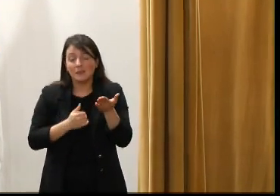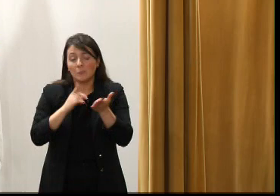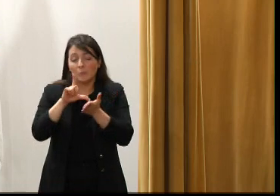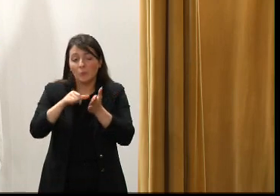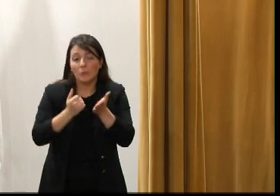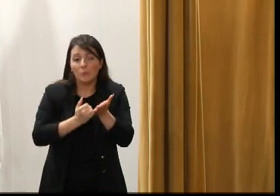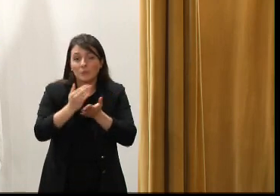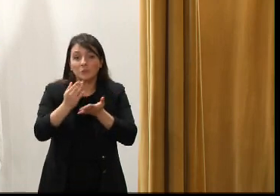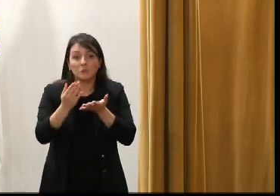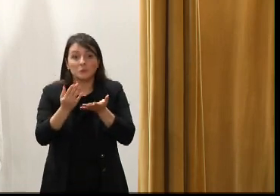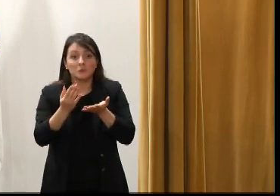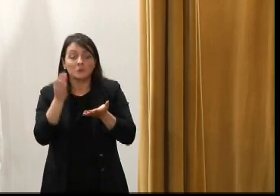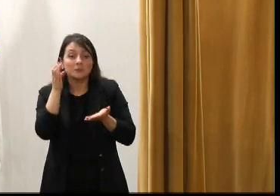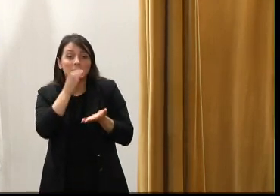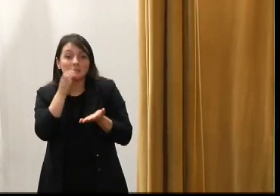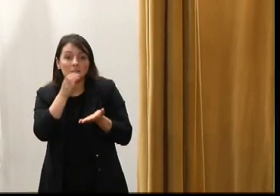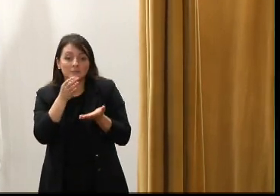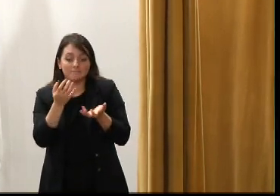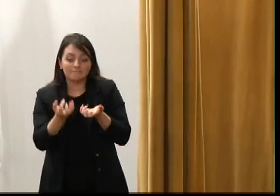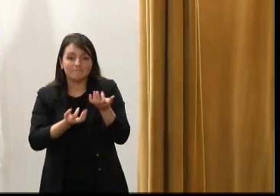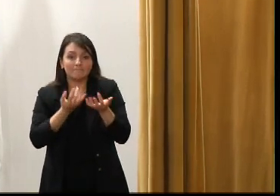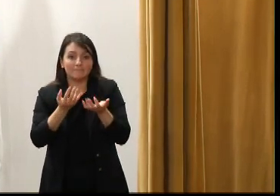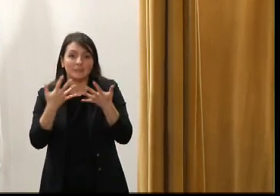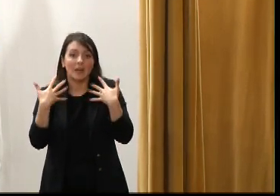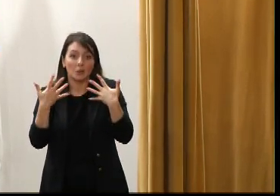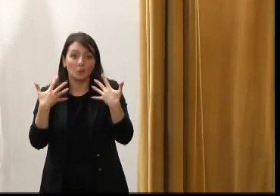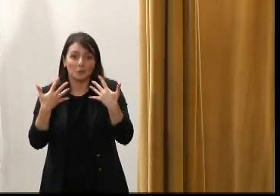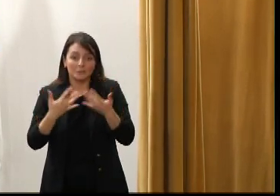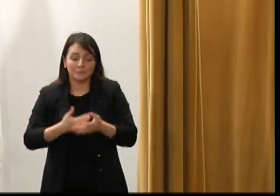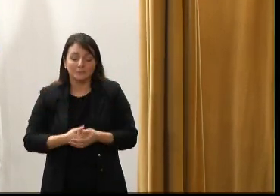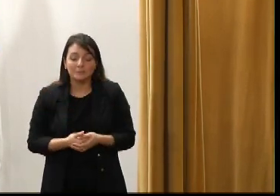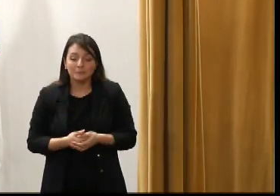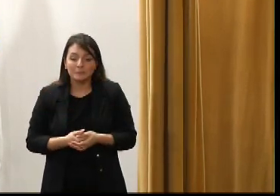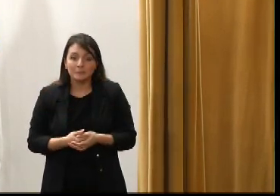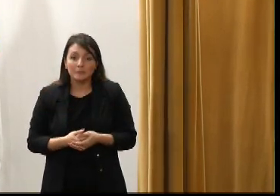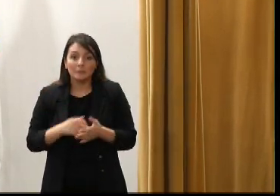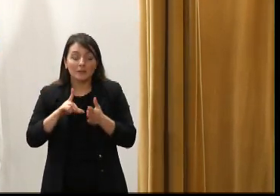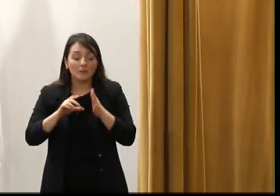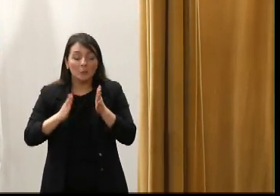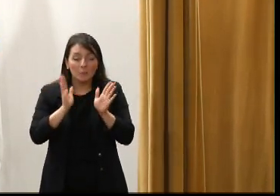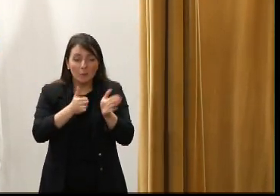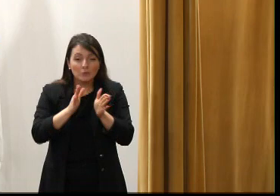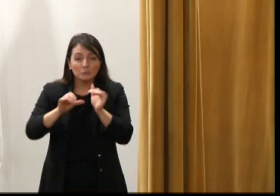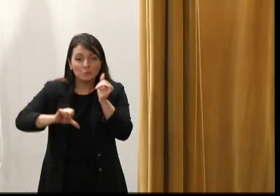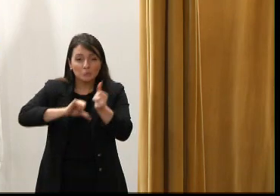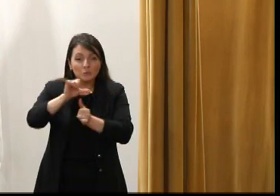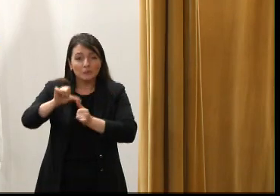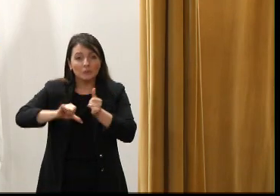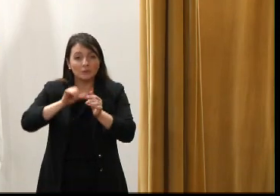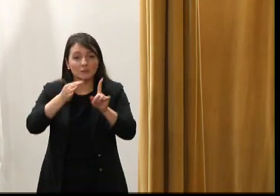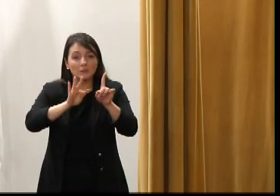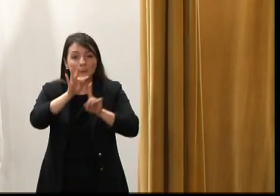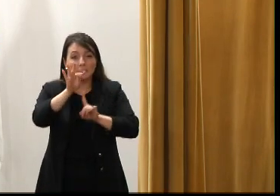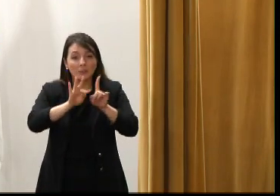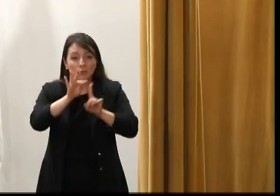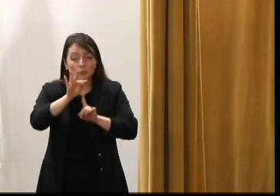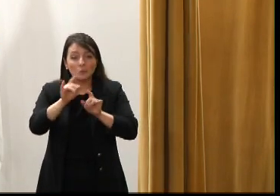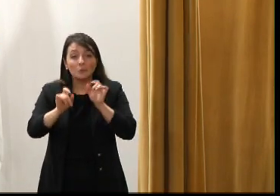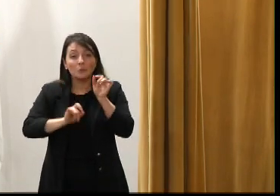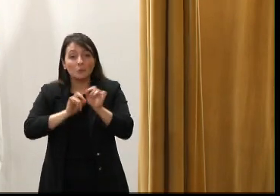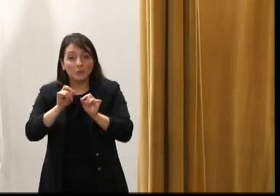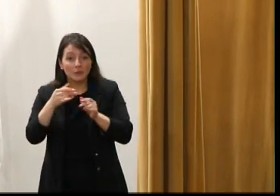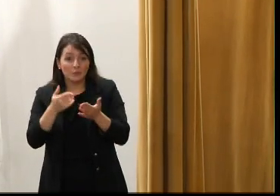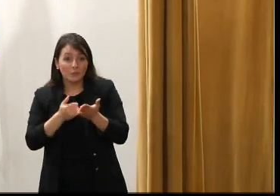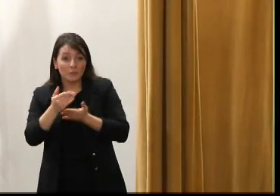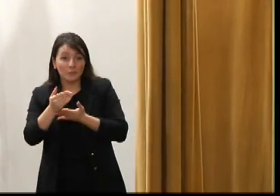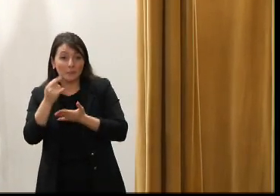rápido. Bom, esses processos de mudança de temperatura se devem, em parte, a ciclos